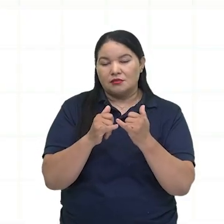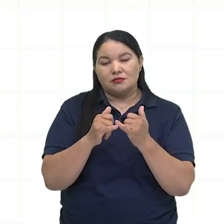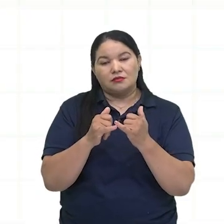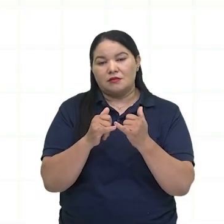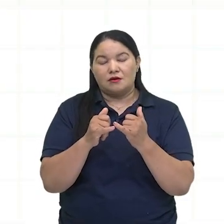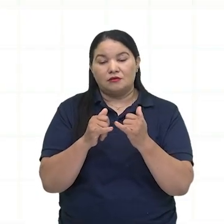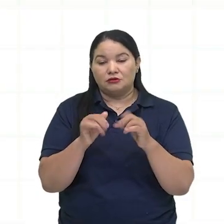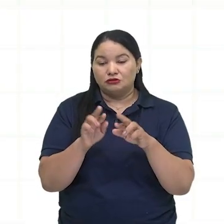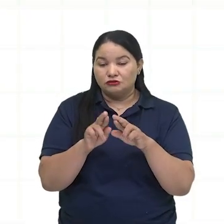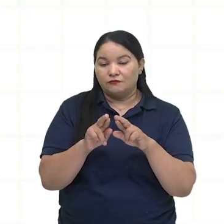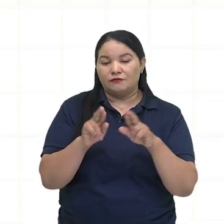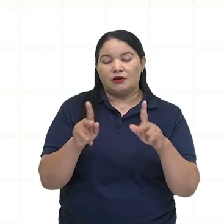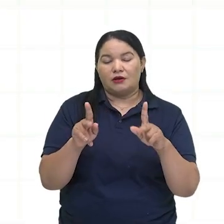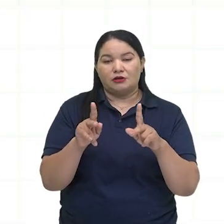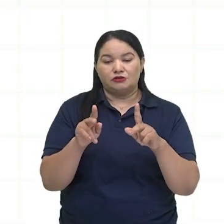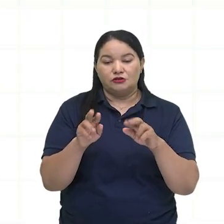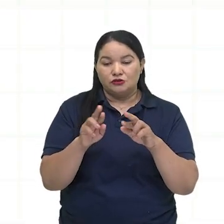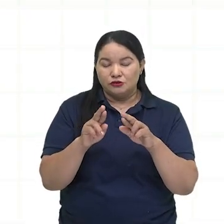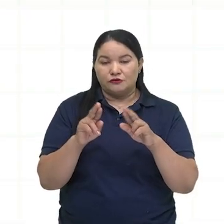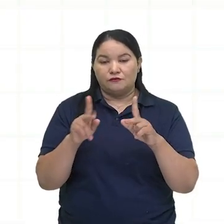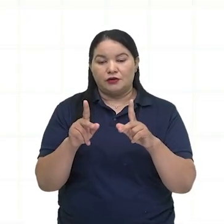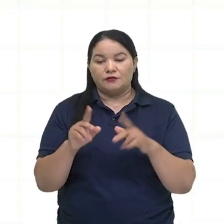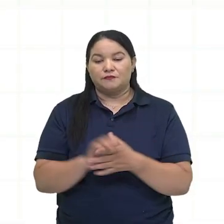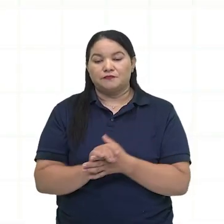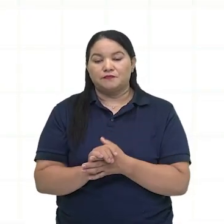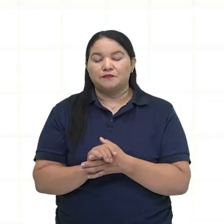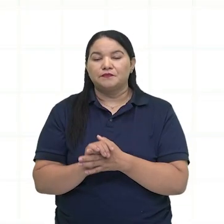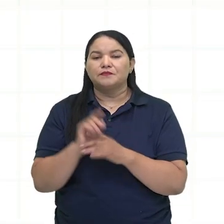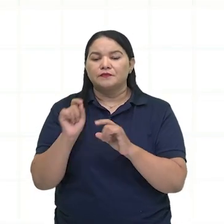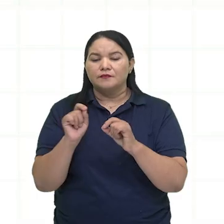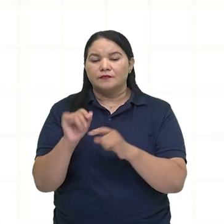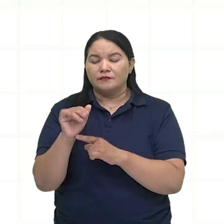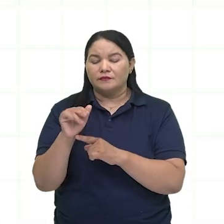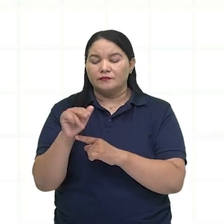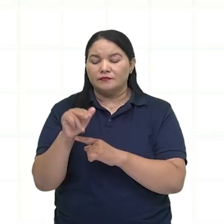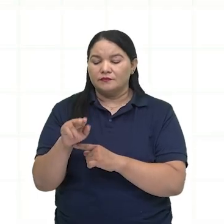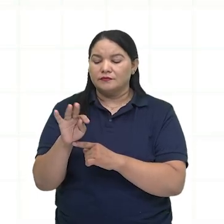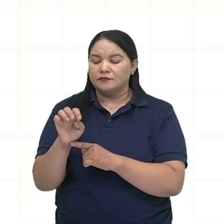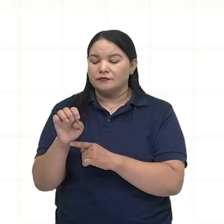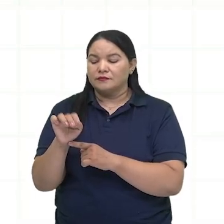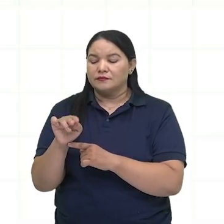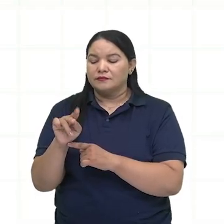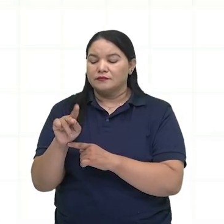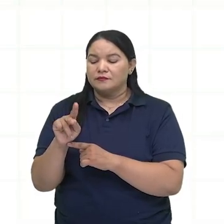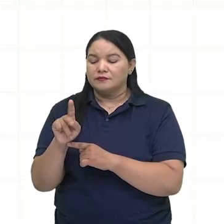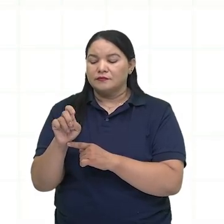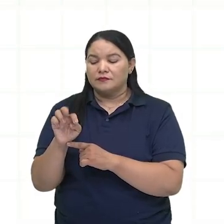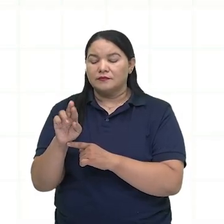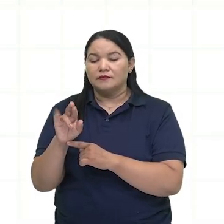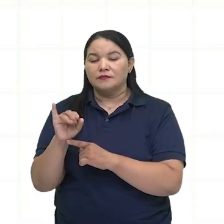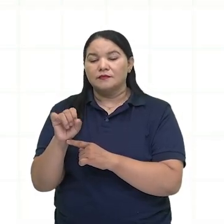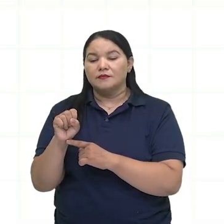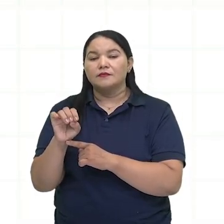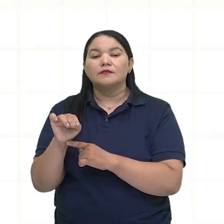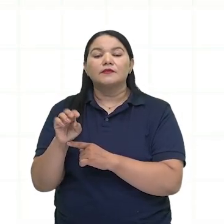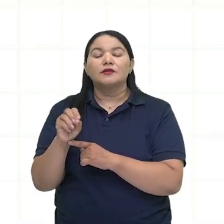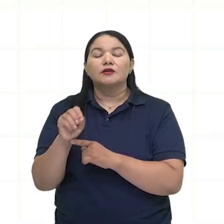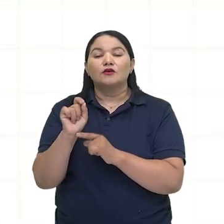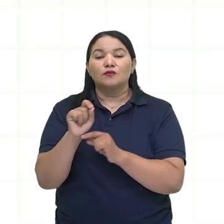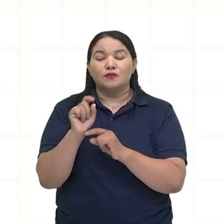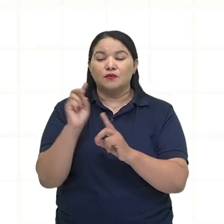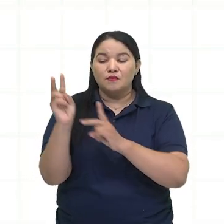O intemperismo, ele vai ser o quê? A ação do vento, certo? A ação